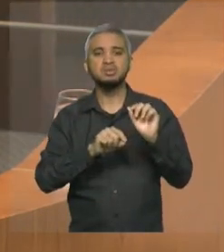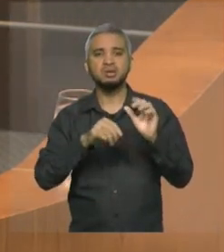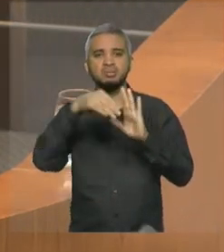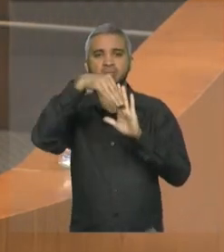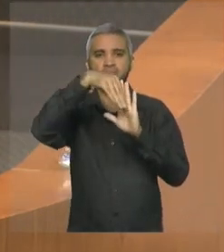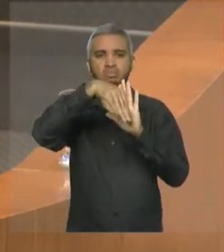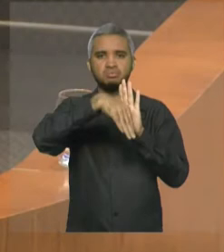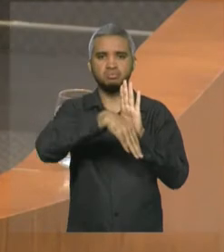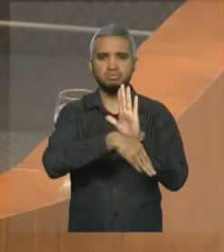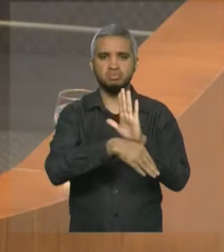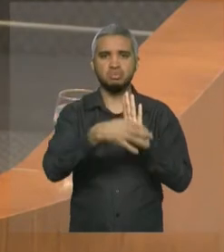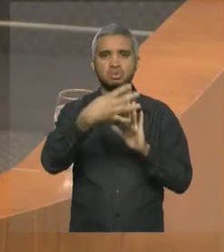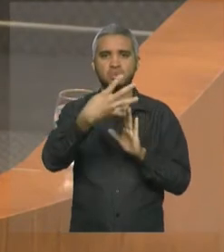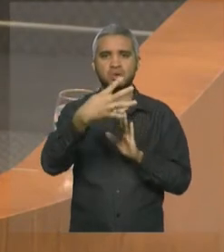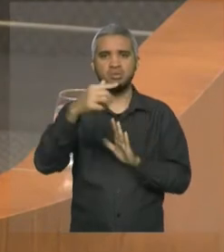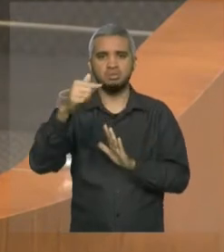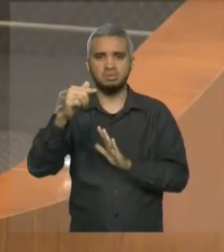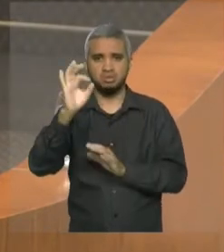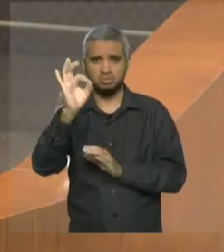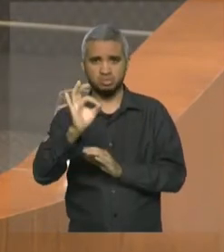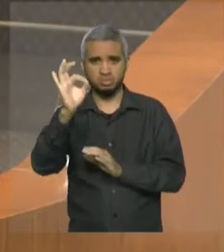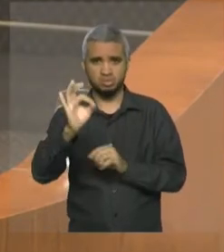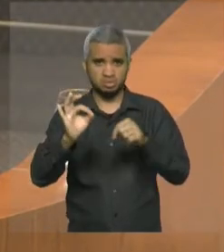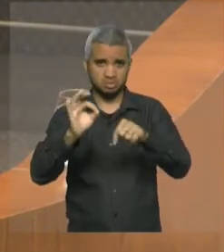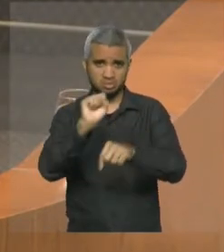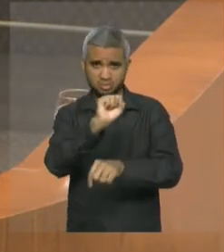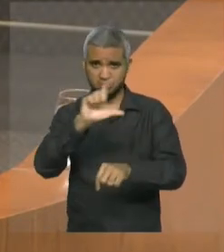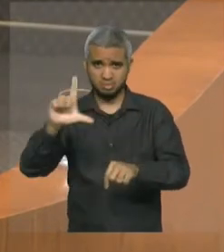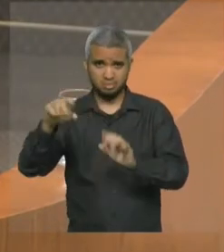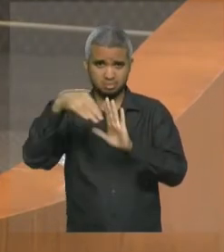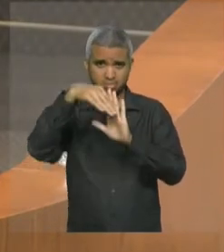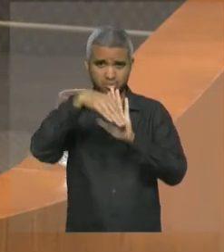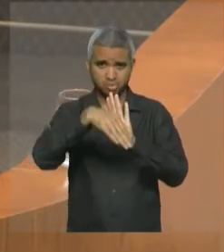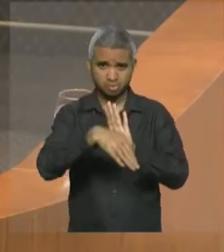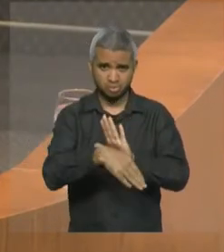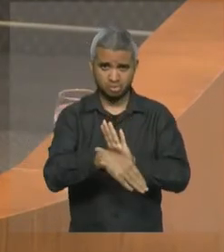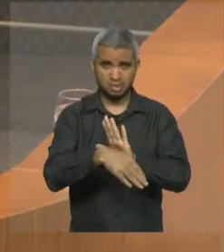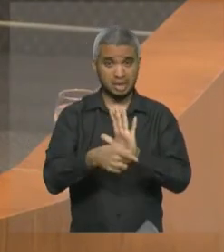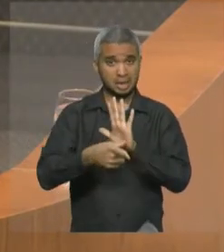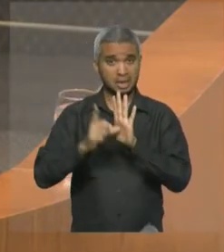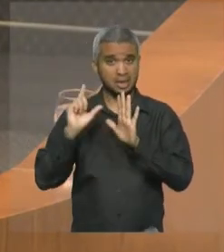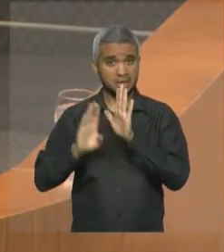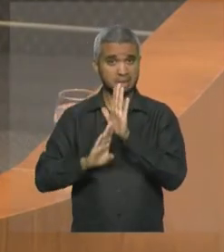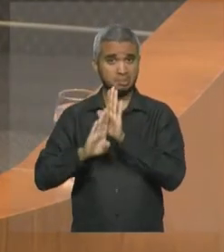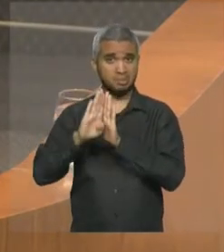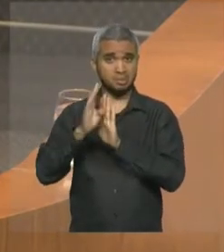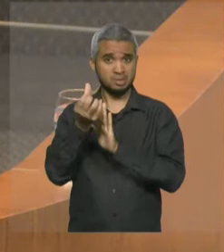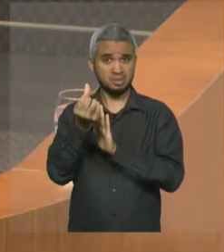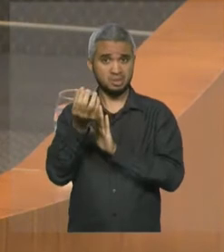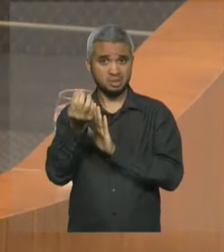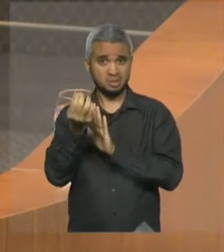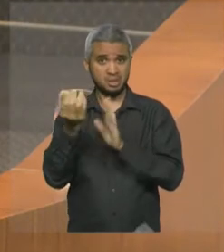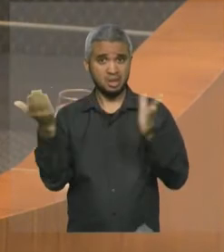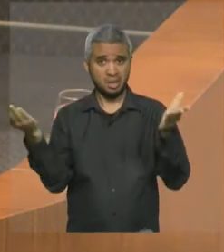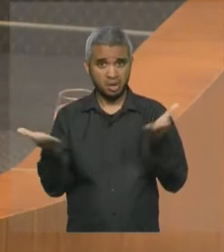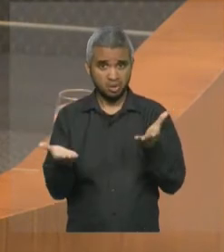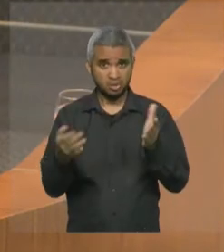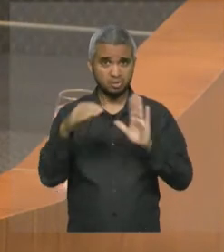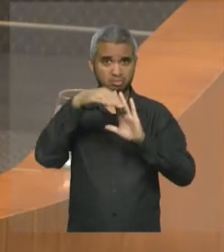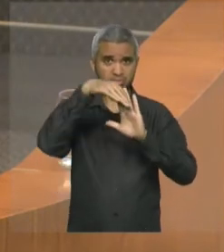de aprovação aqui em São Luís. Dos 60 para 47 é o retrato acabado e